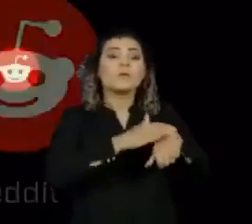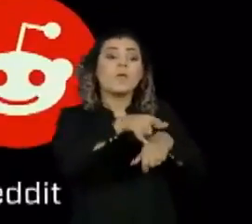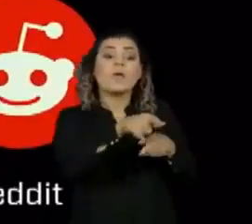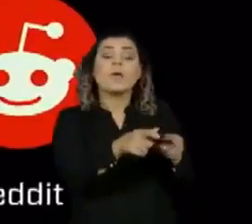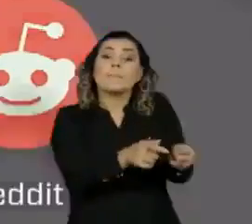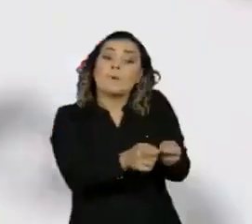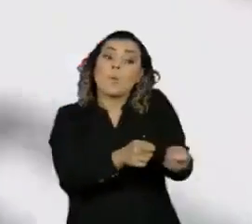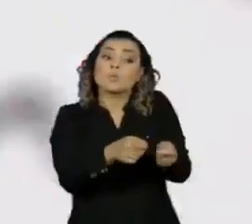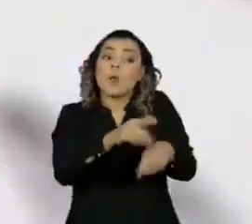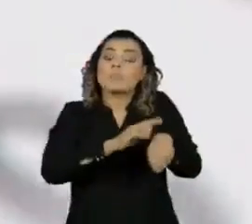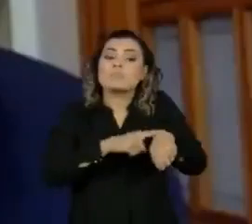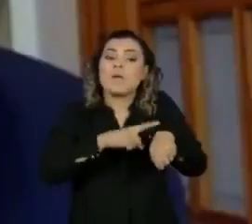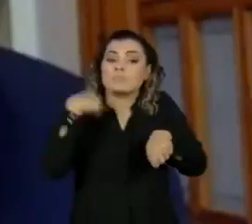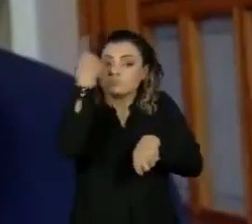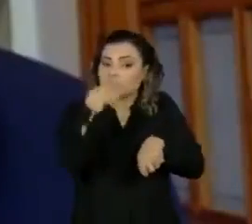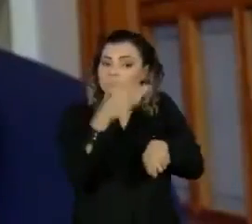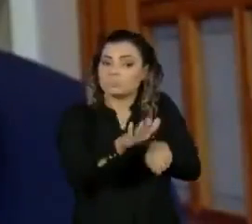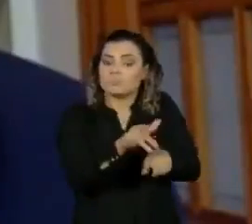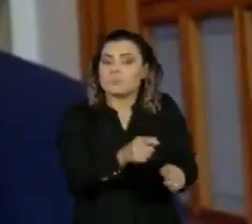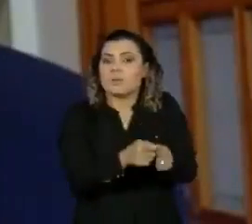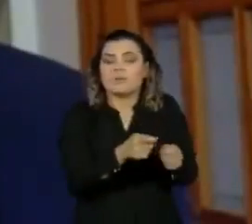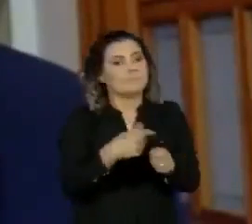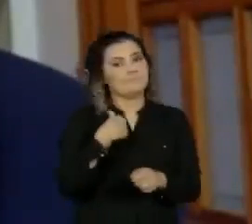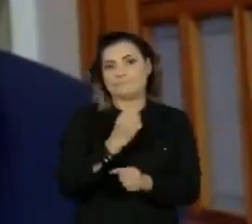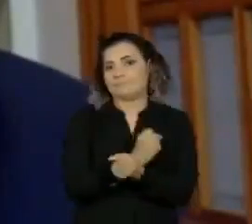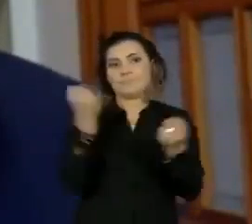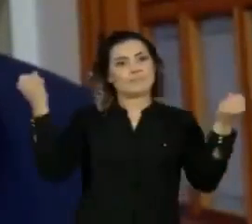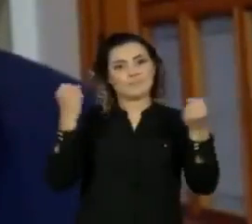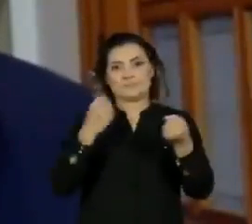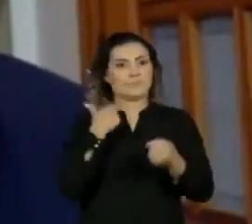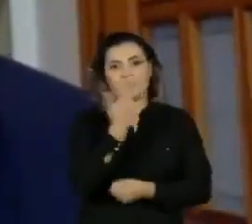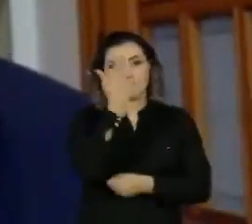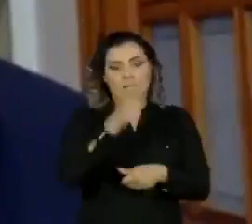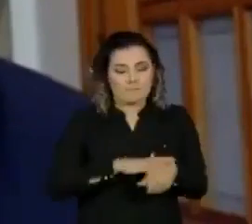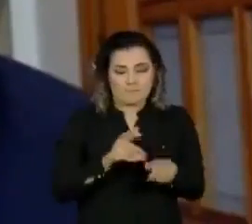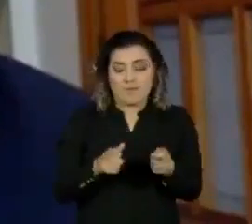regule o próprio comportamento, obviamente que isso é altamente paradoxal.